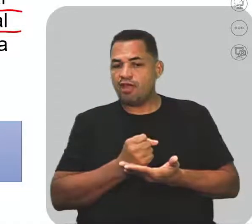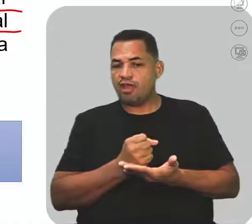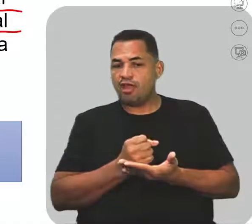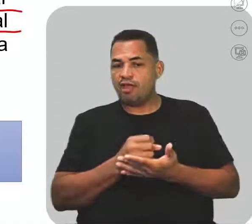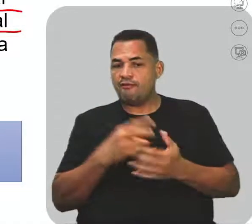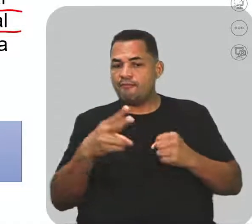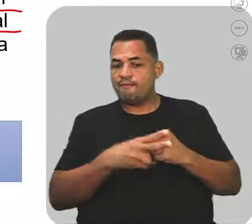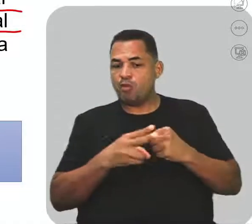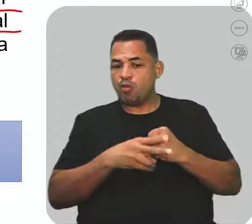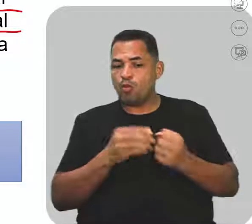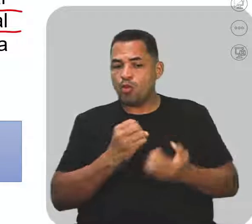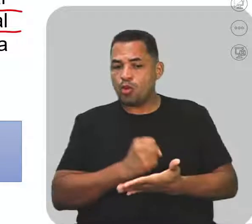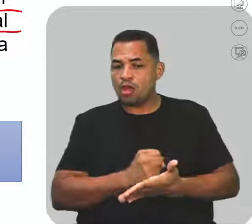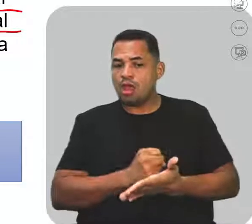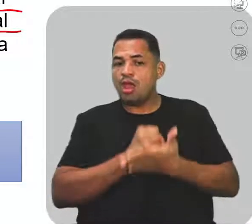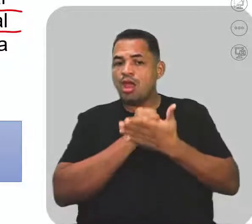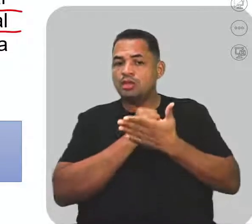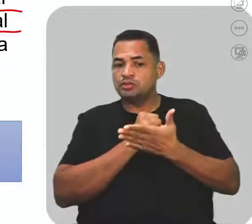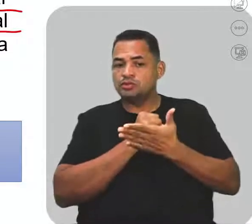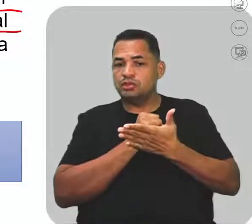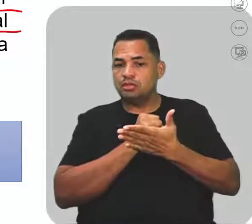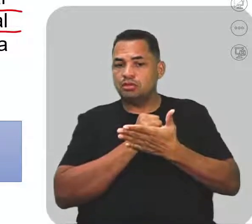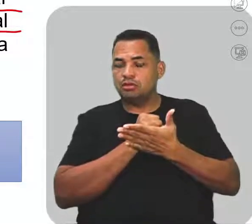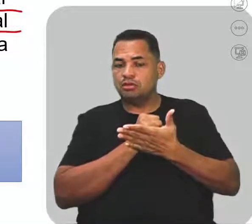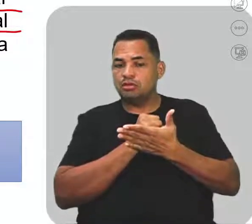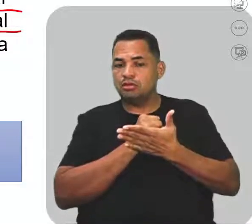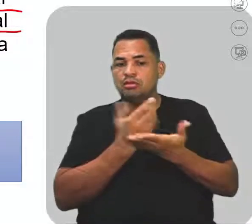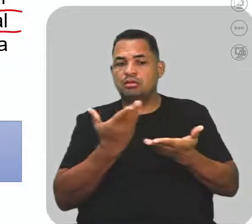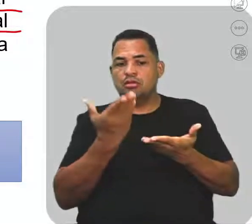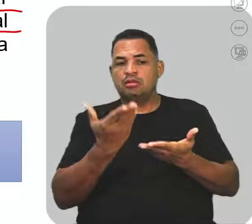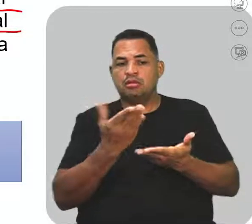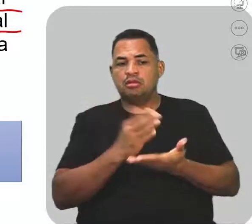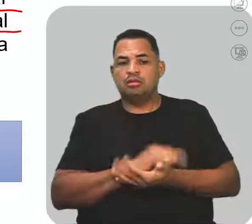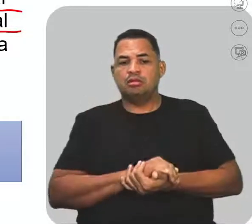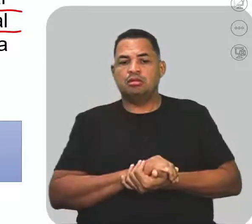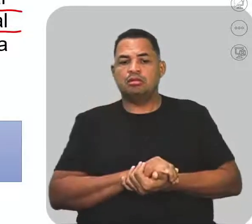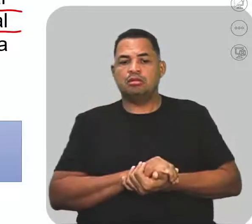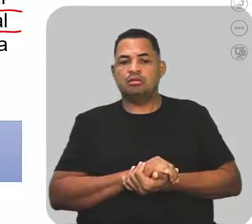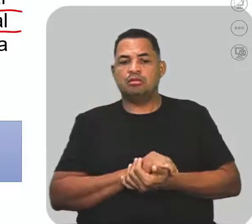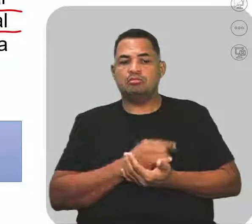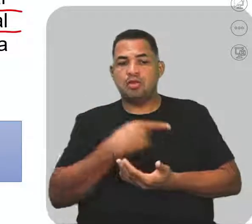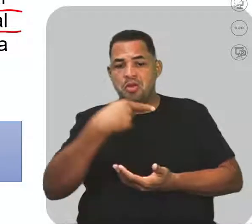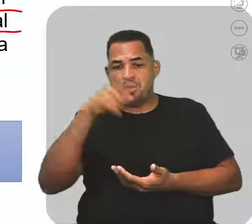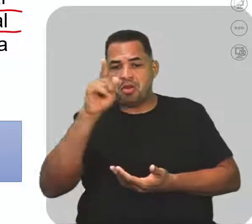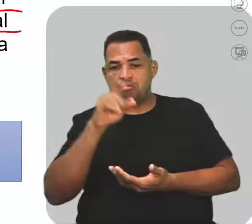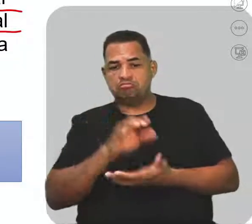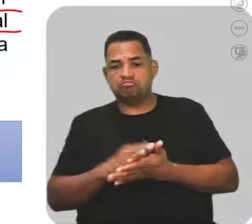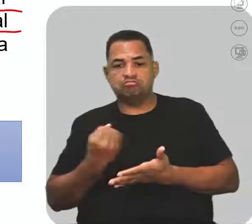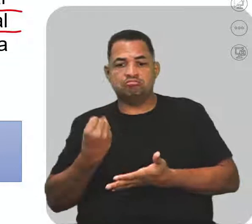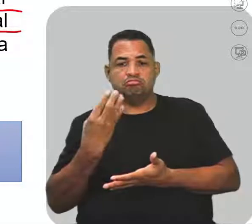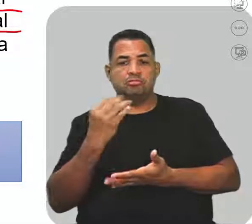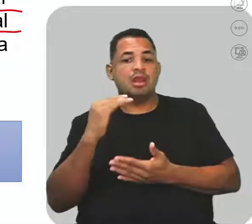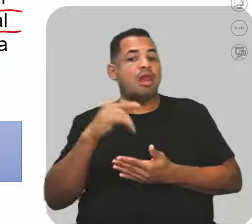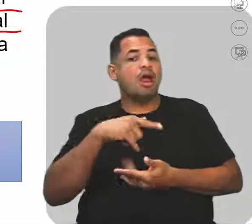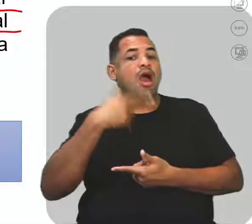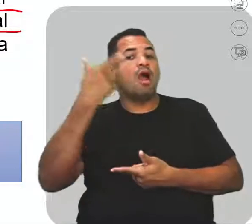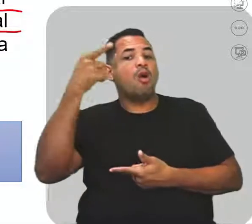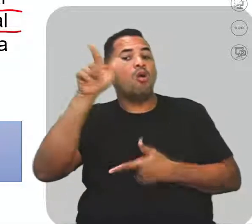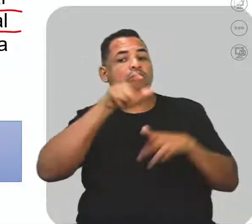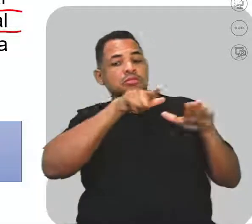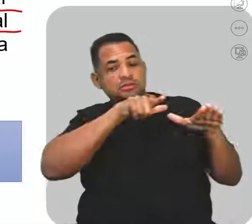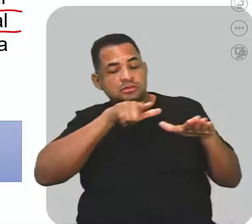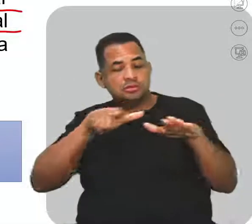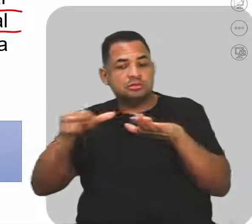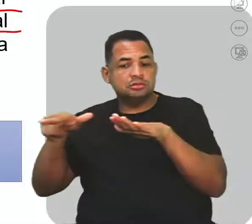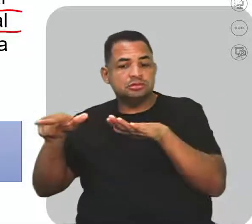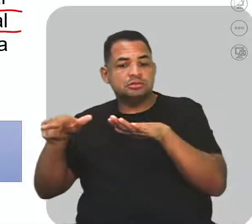verbo principal auxiliado por viajar. Então, nesse caso, vamos viajar na próxima semana. Então,